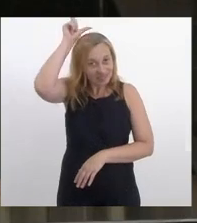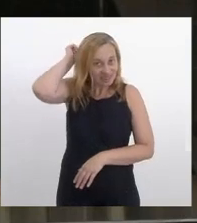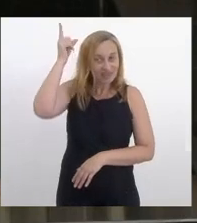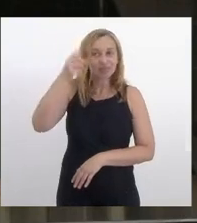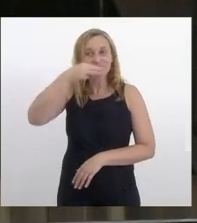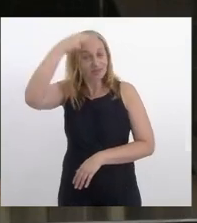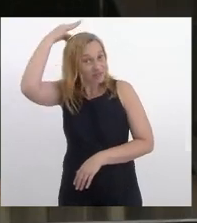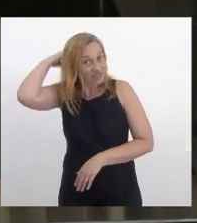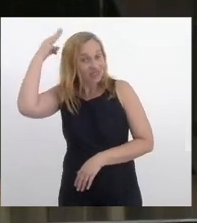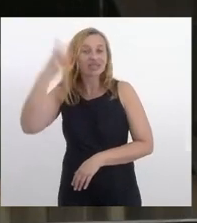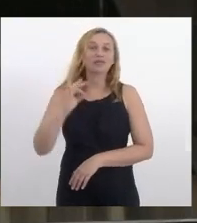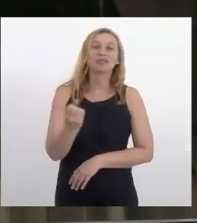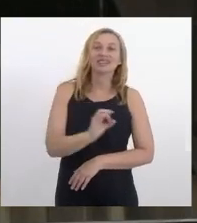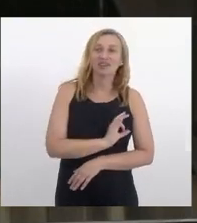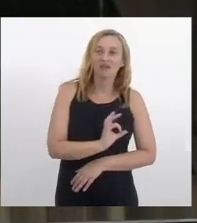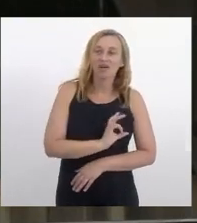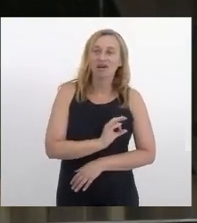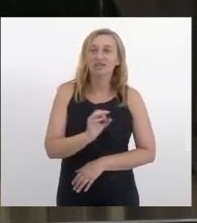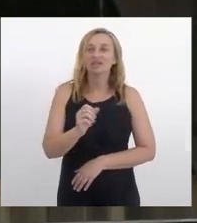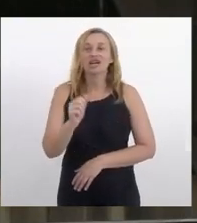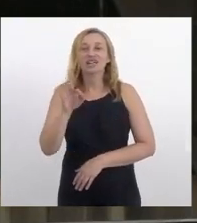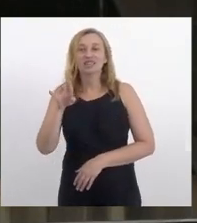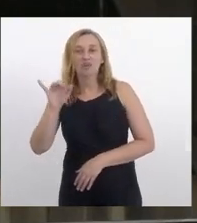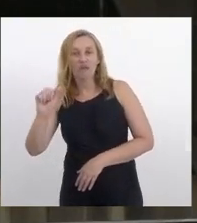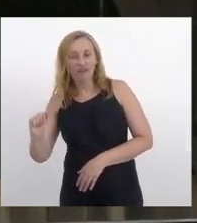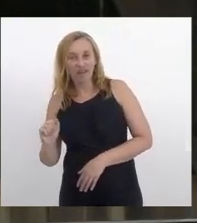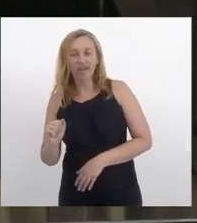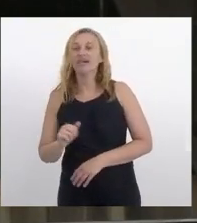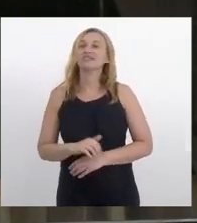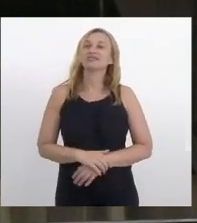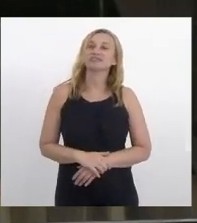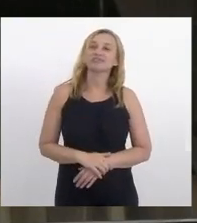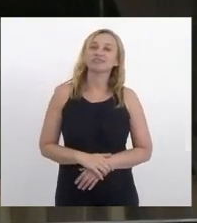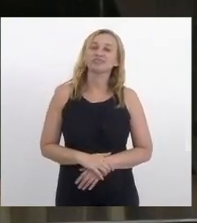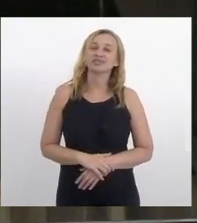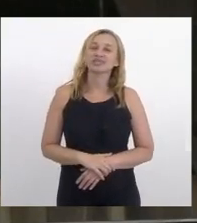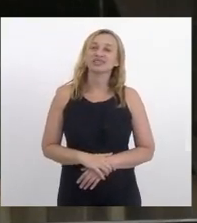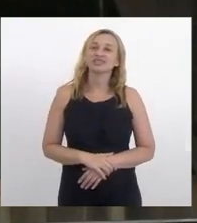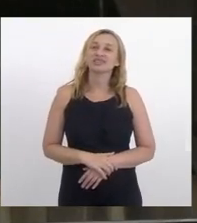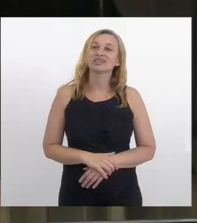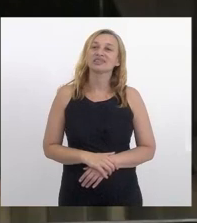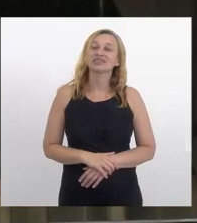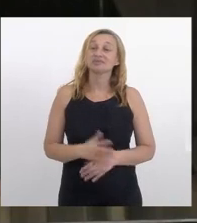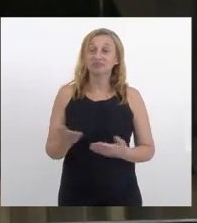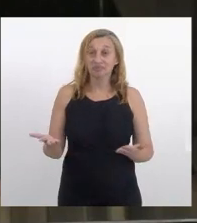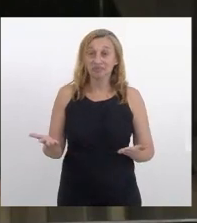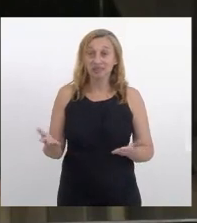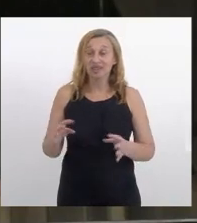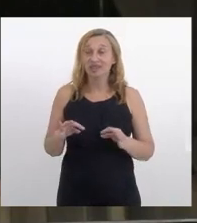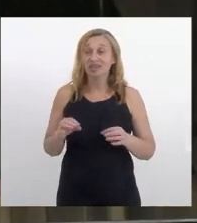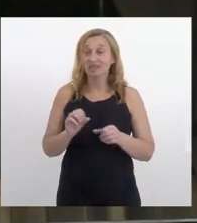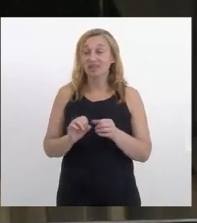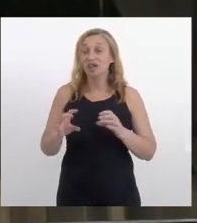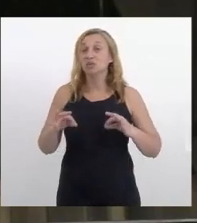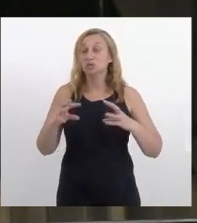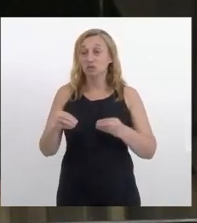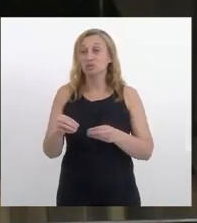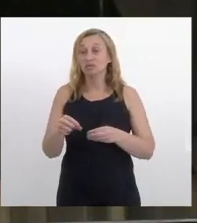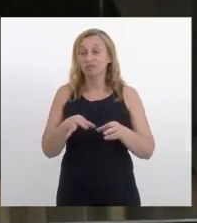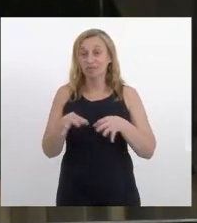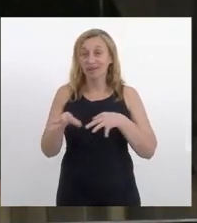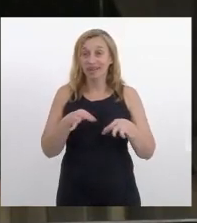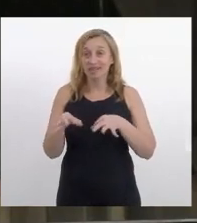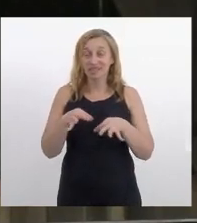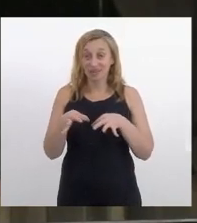Márcio Pacheco, Marta Rocha, André Correia, que fizeram também, aqueles que fizeram todo esse projeto e essa